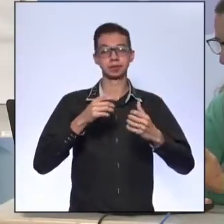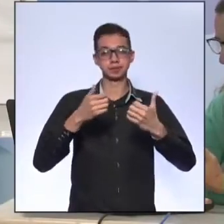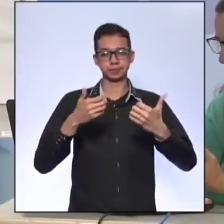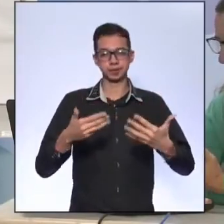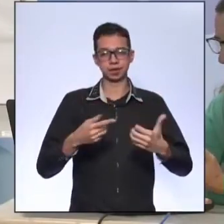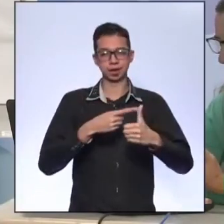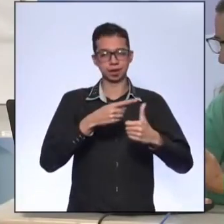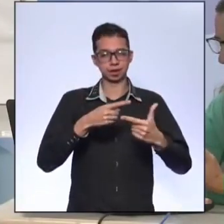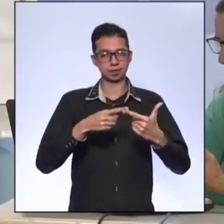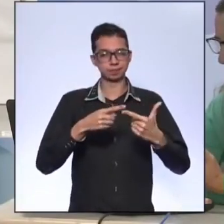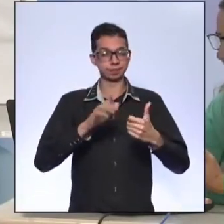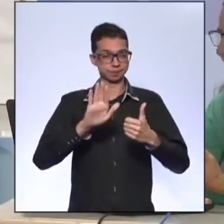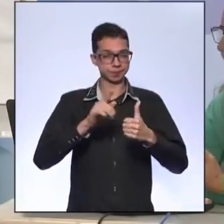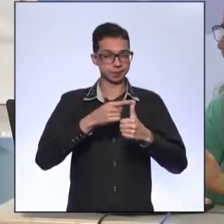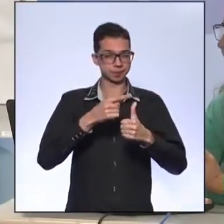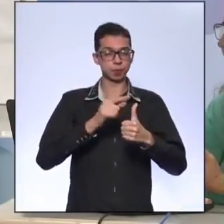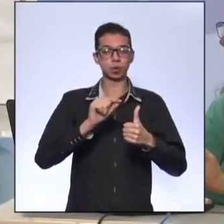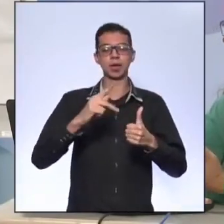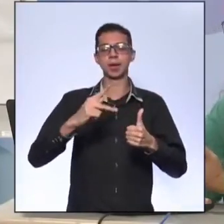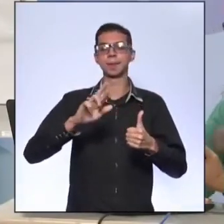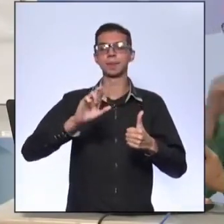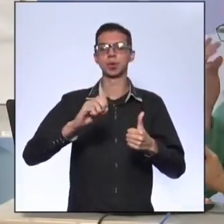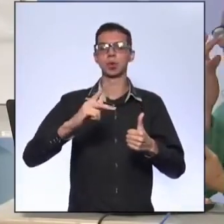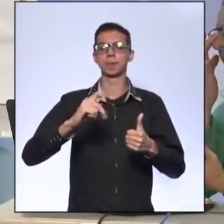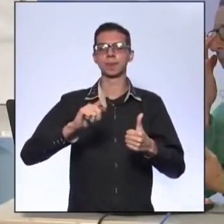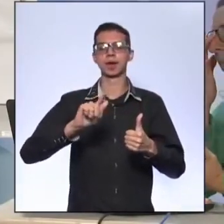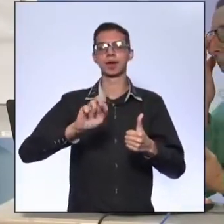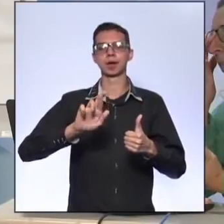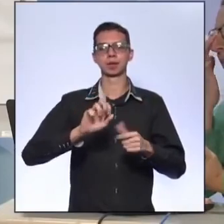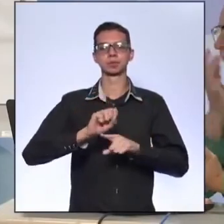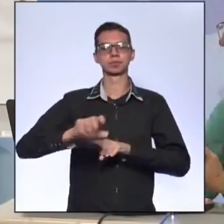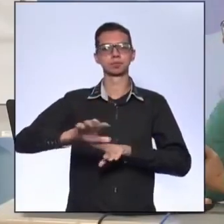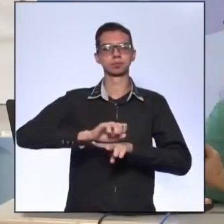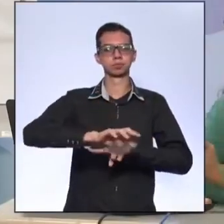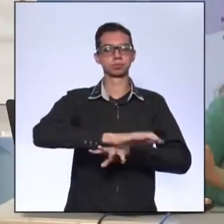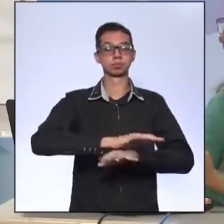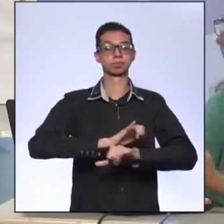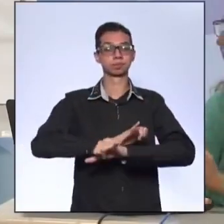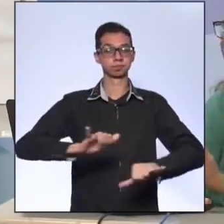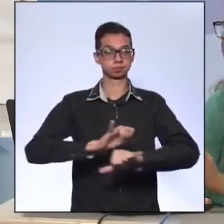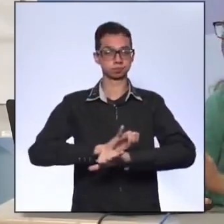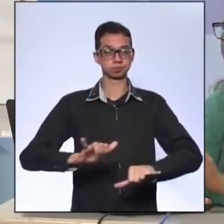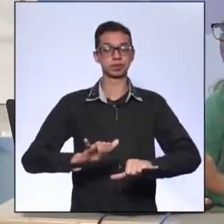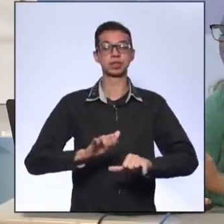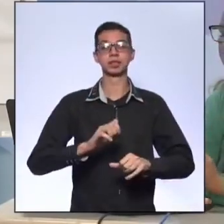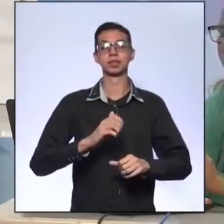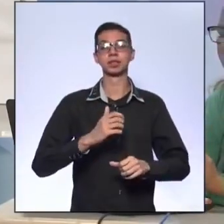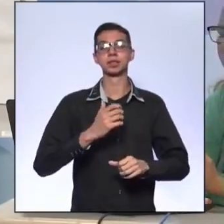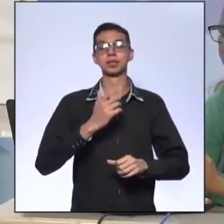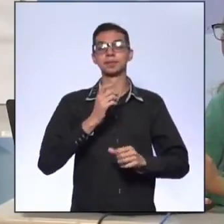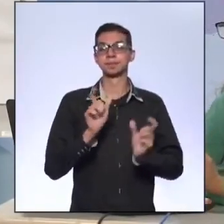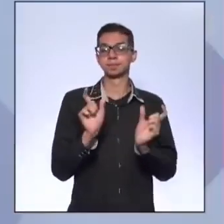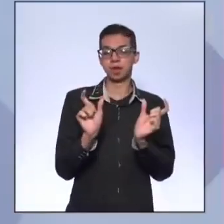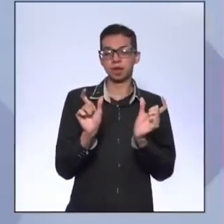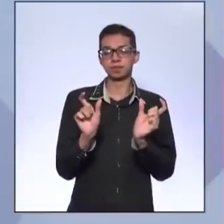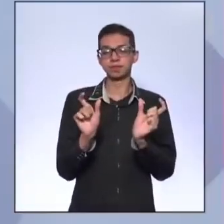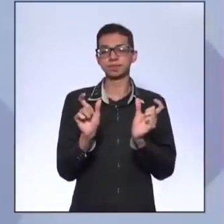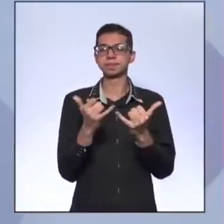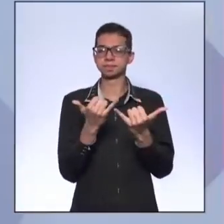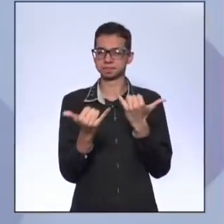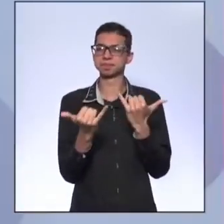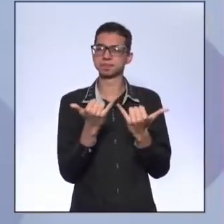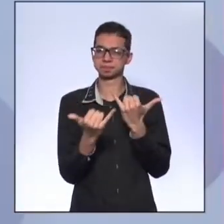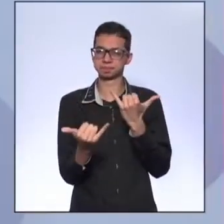primeiro. Propagar e divulgar, nesse caso, tá? São, né, praticamente sinônimos aí. Ou seja, né?